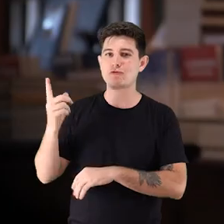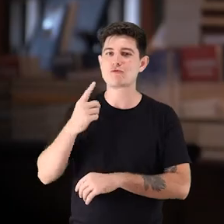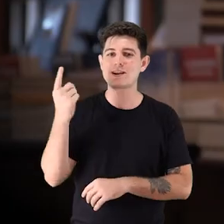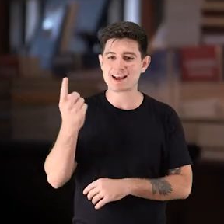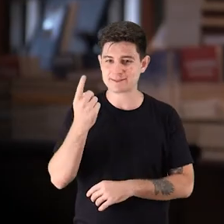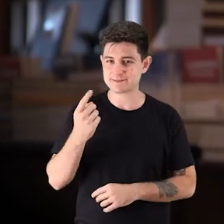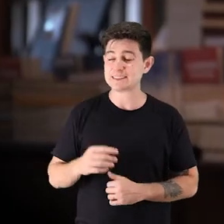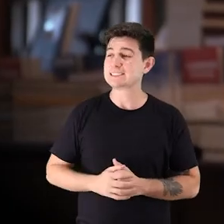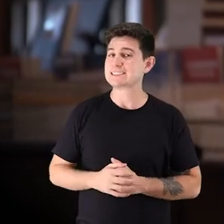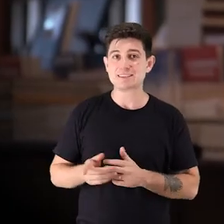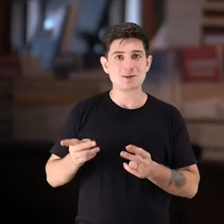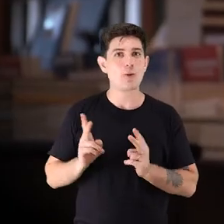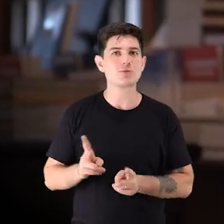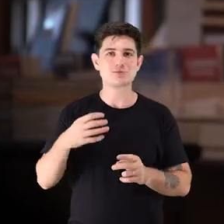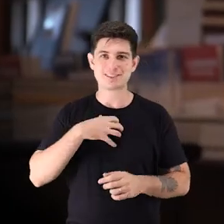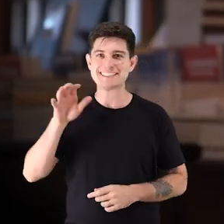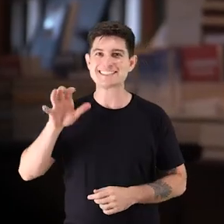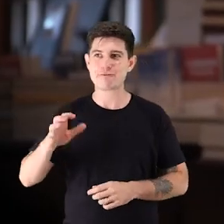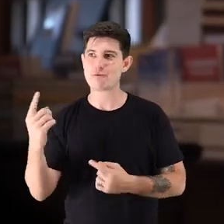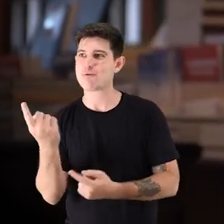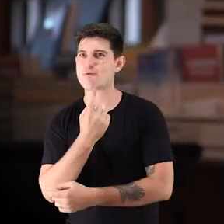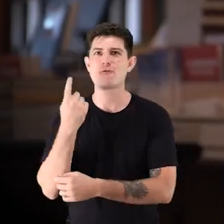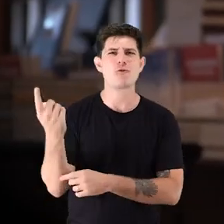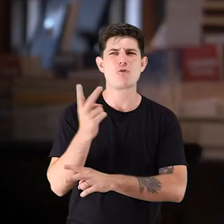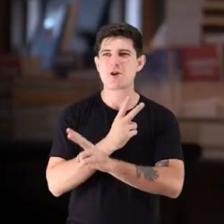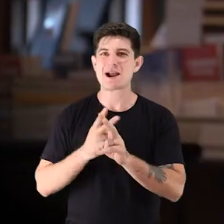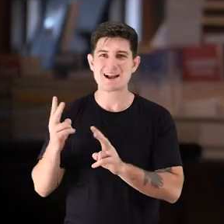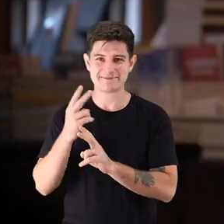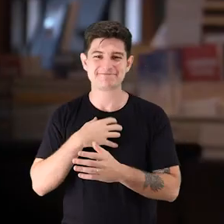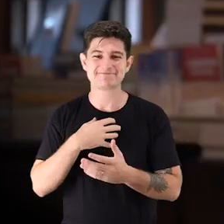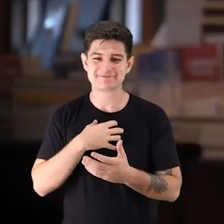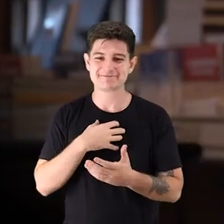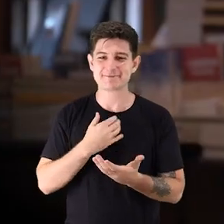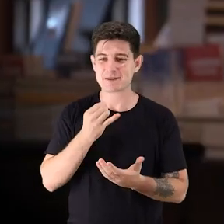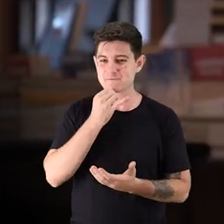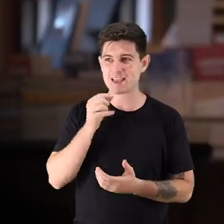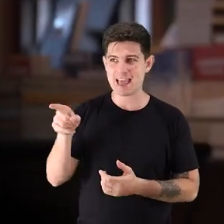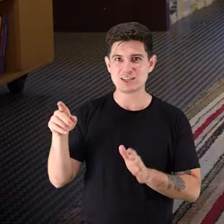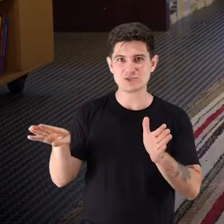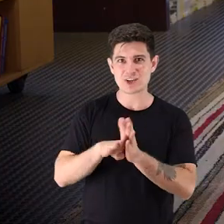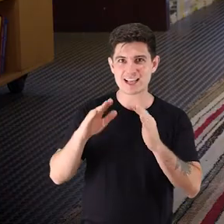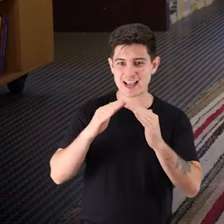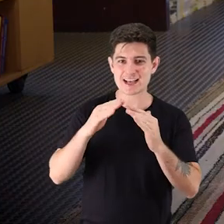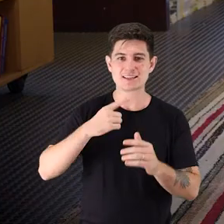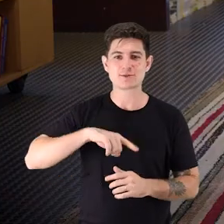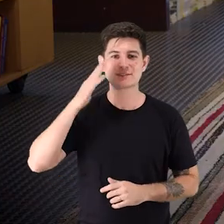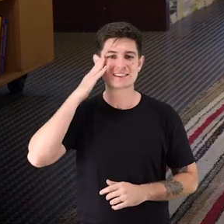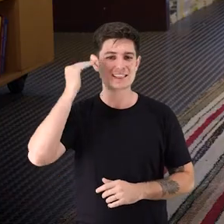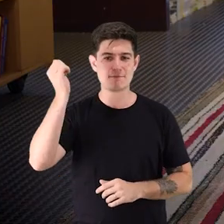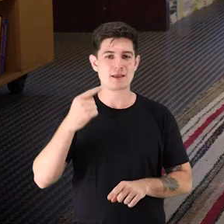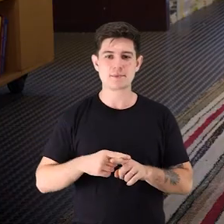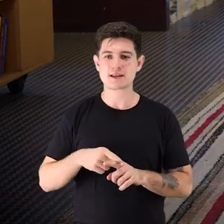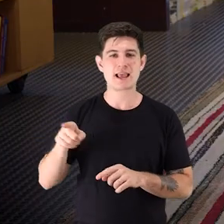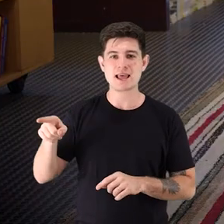tem está grande, continua um furacão. Então, assim, de olhar tanto para ela, assim, a gente sabe quando ela chega em